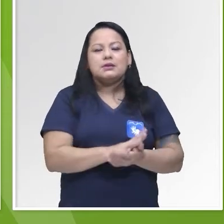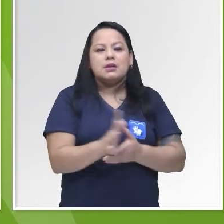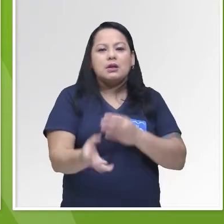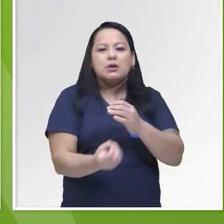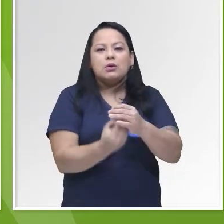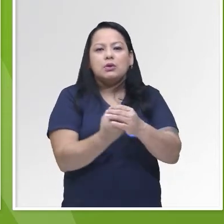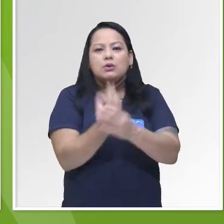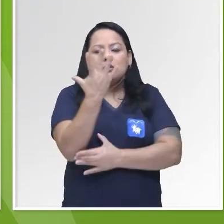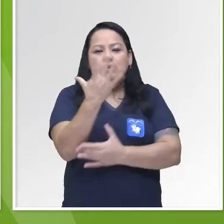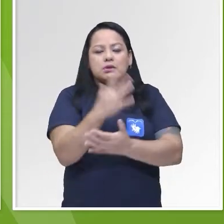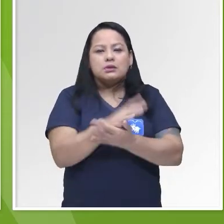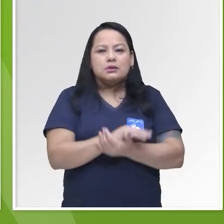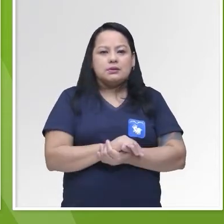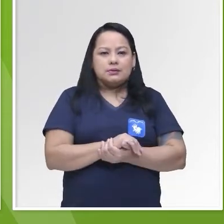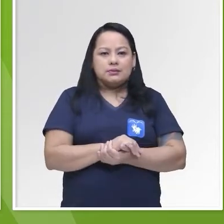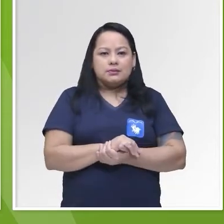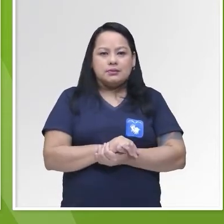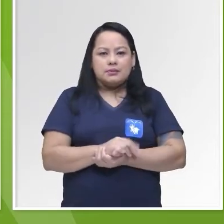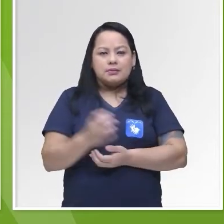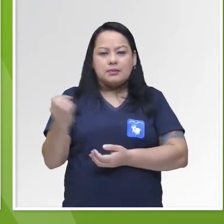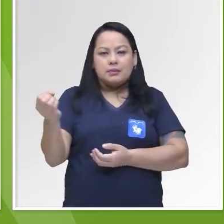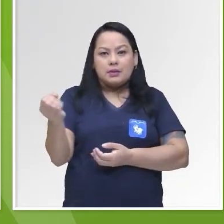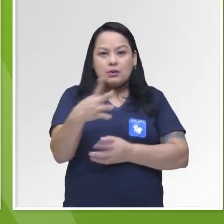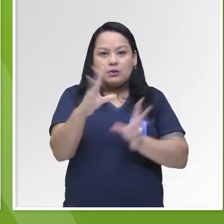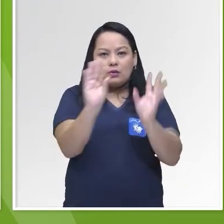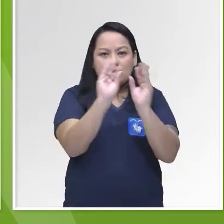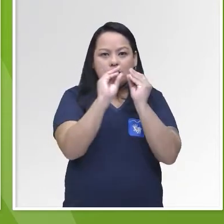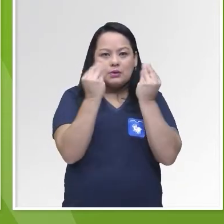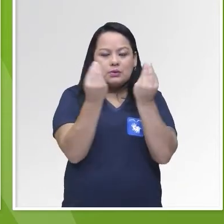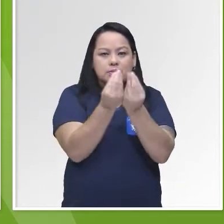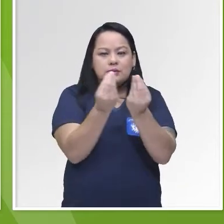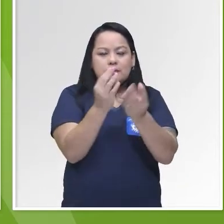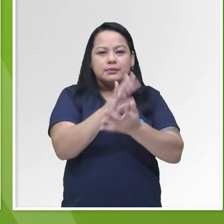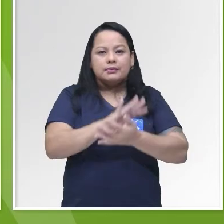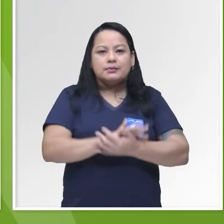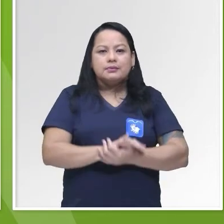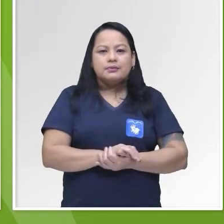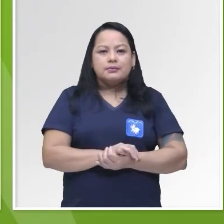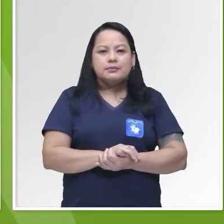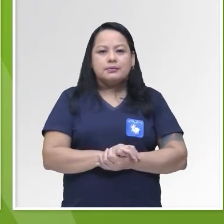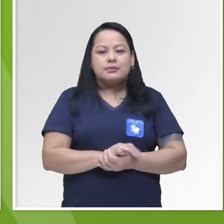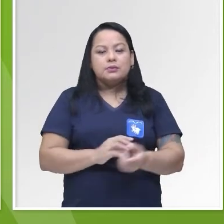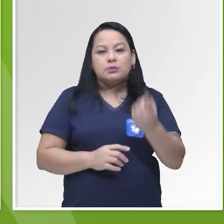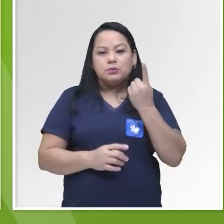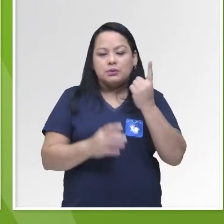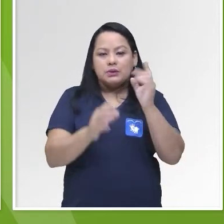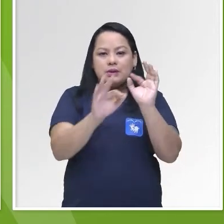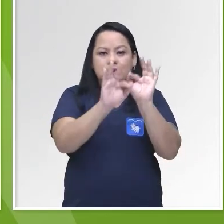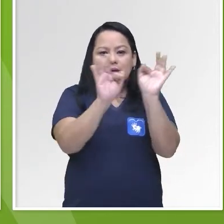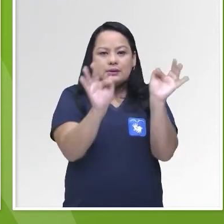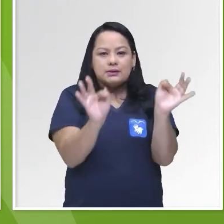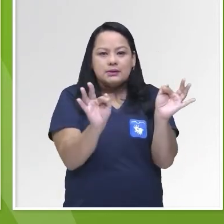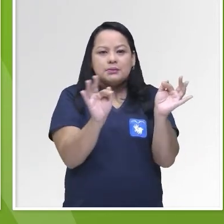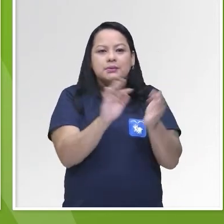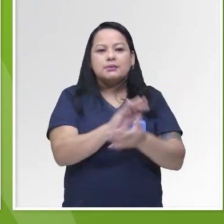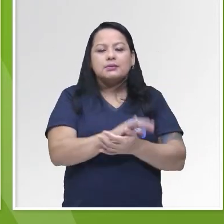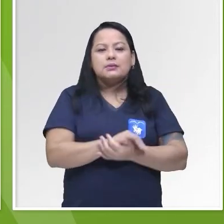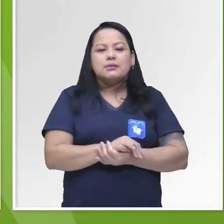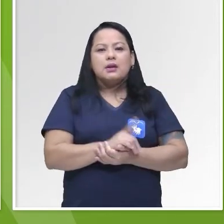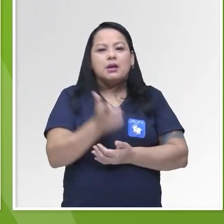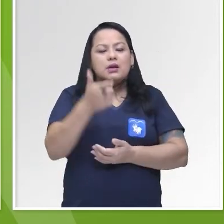originando novas substâncias. Uma simples, e